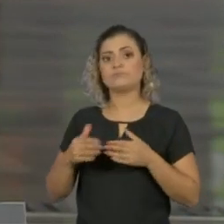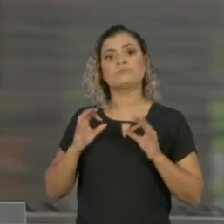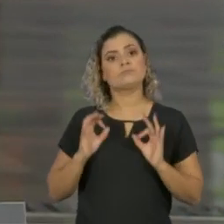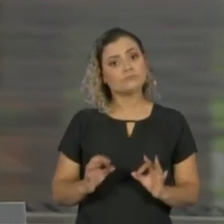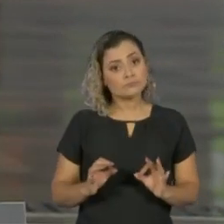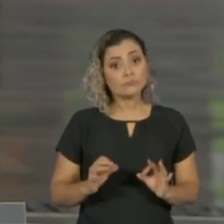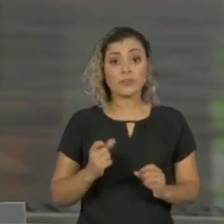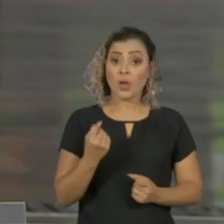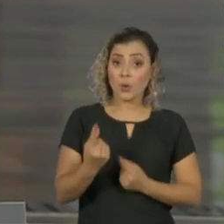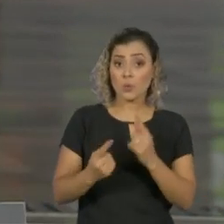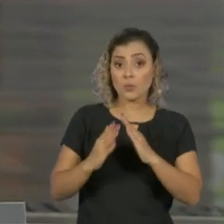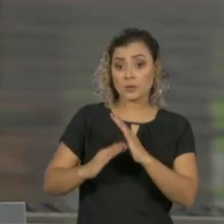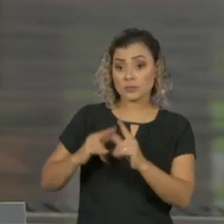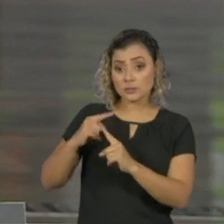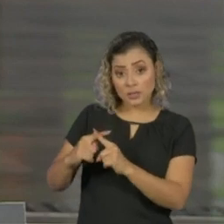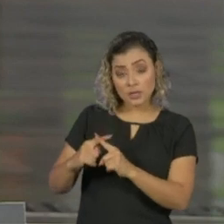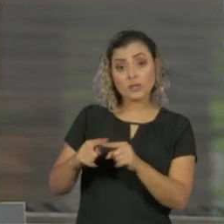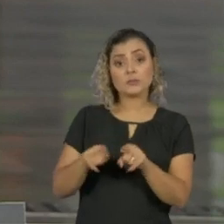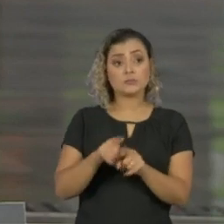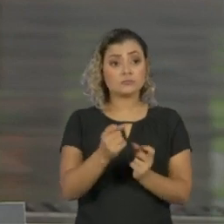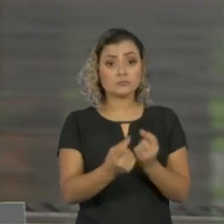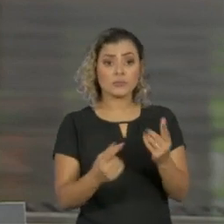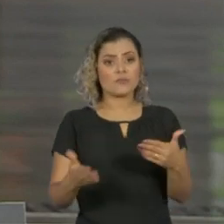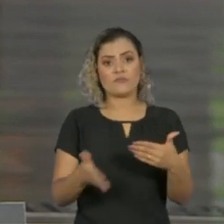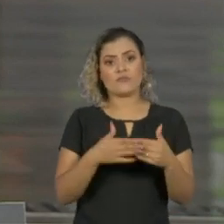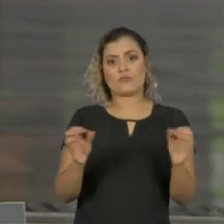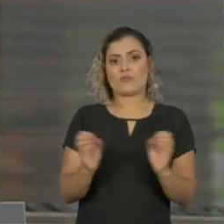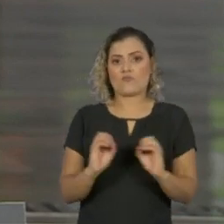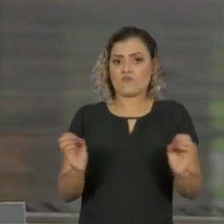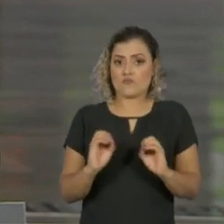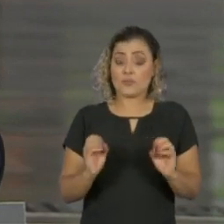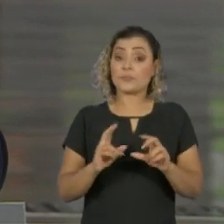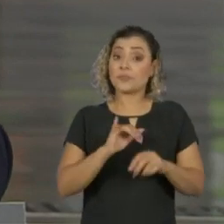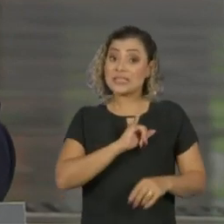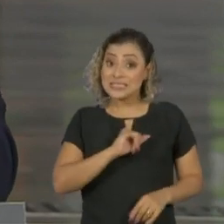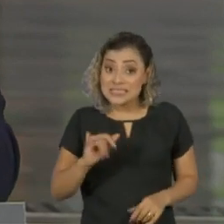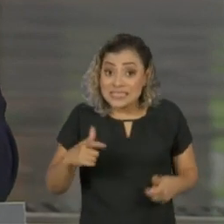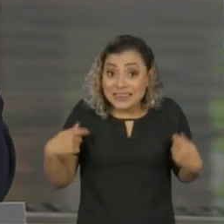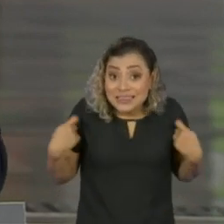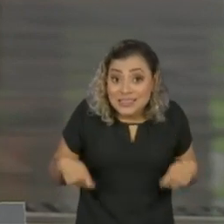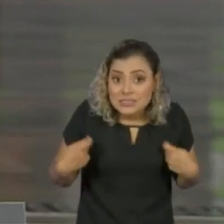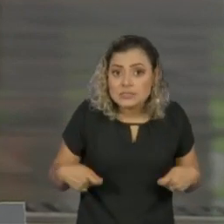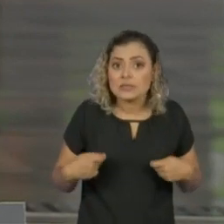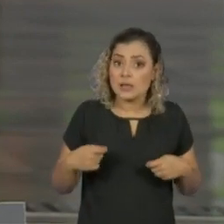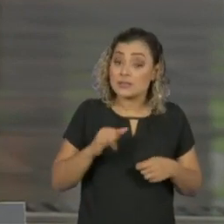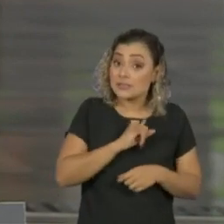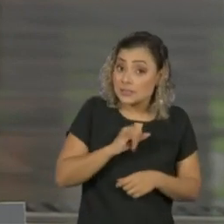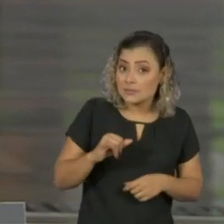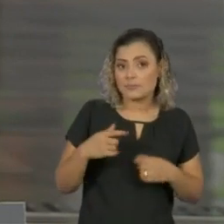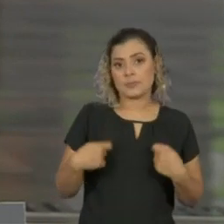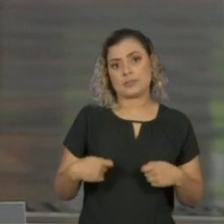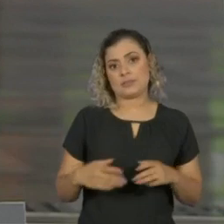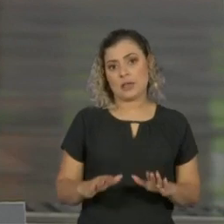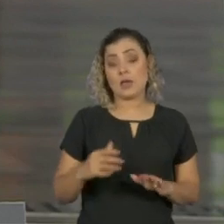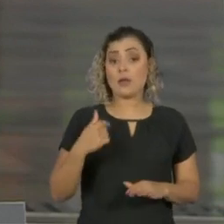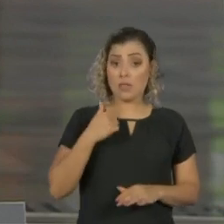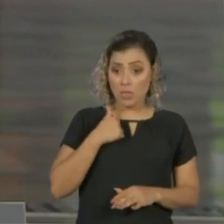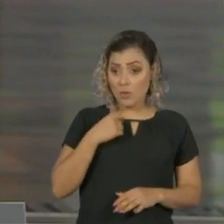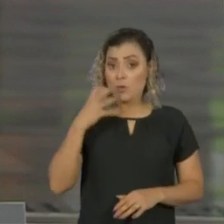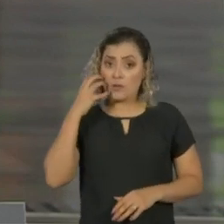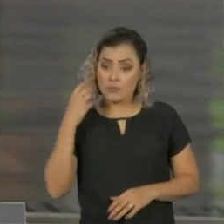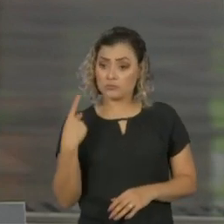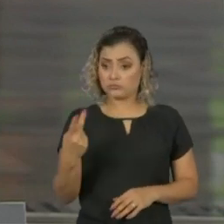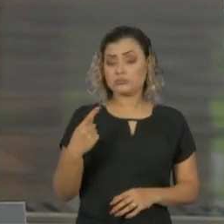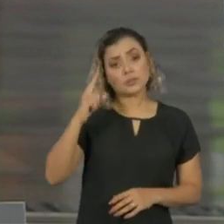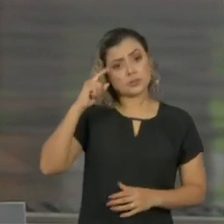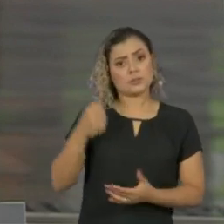que algumas igrejas, alguns templos não fecharão. Se tivermos necessidade, mais adiante, Bruno Covas e eu adotaremos medidas